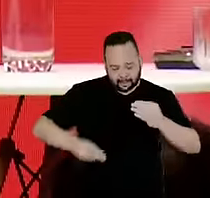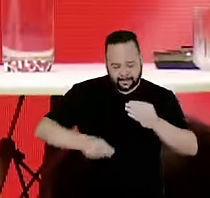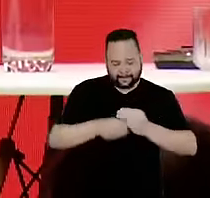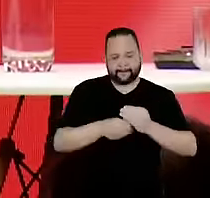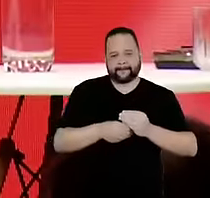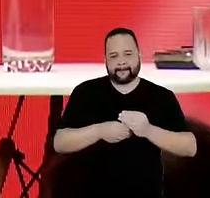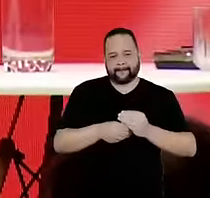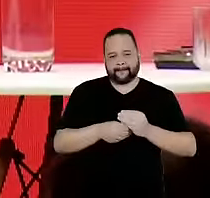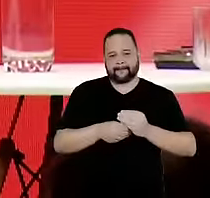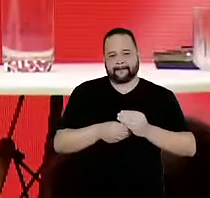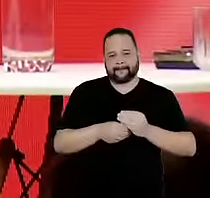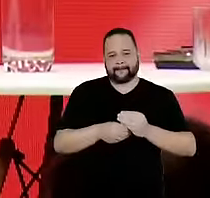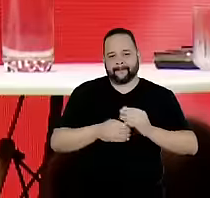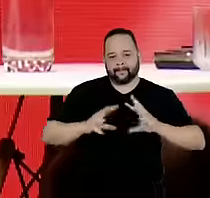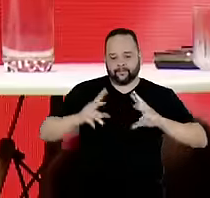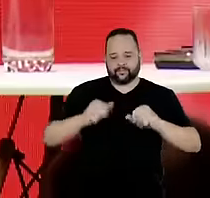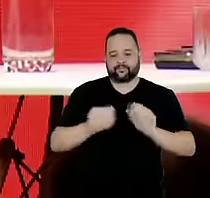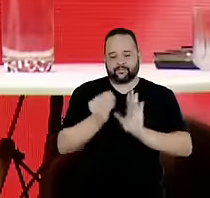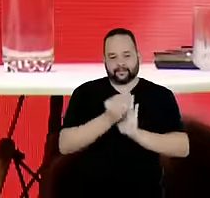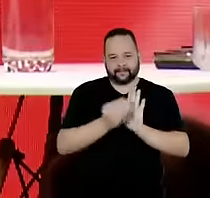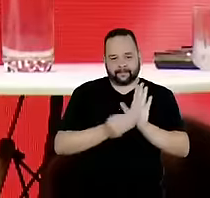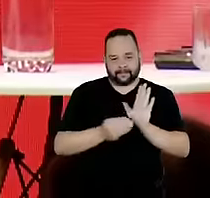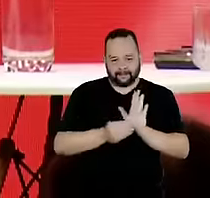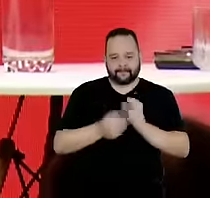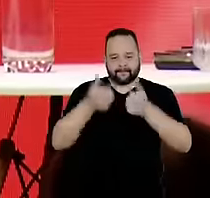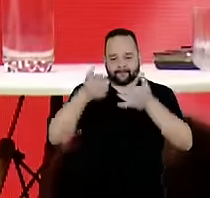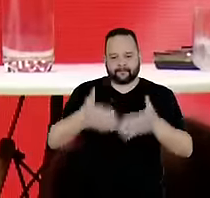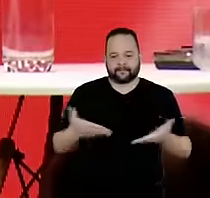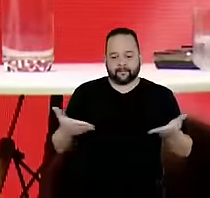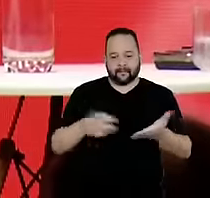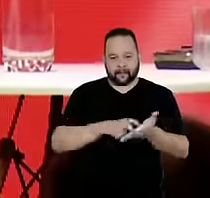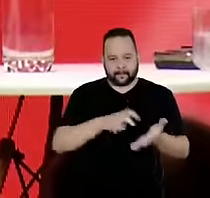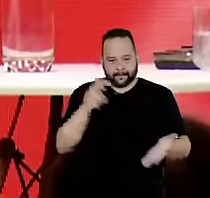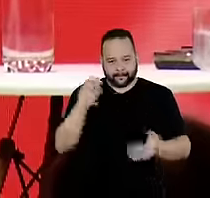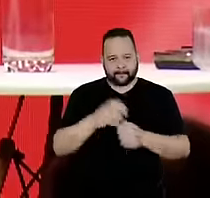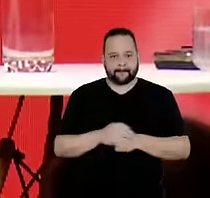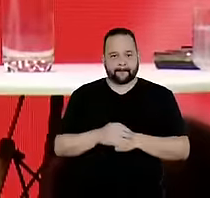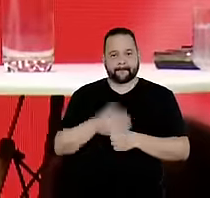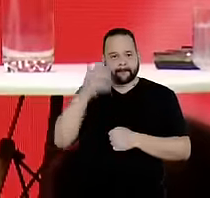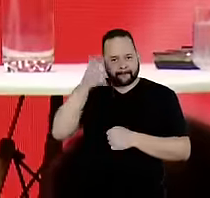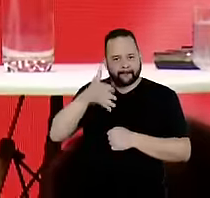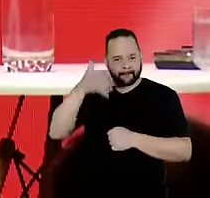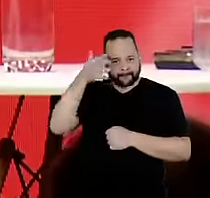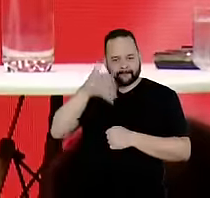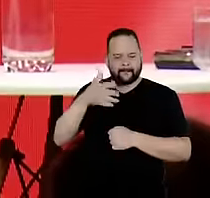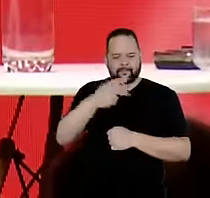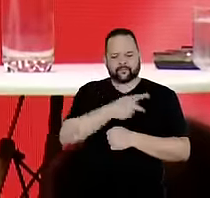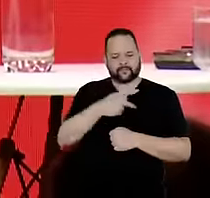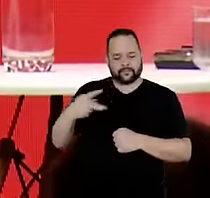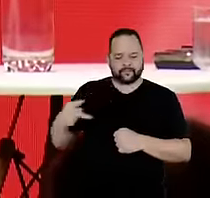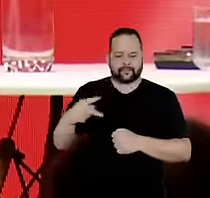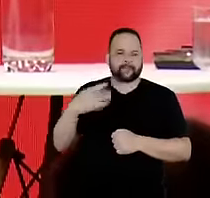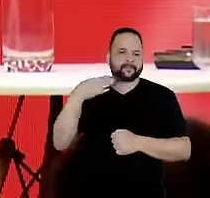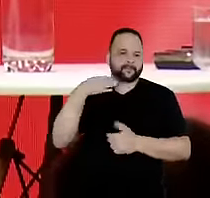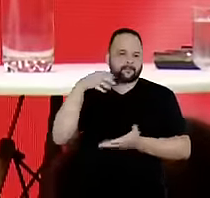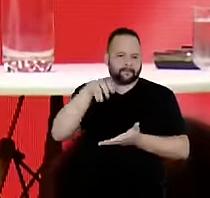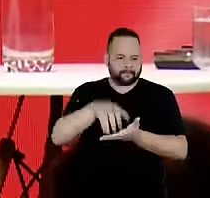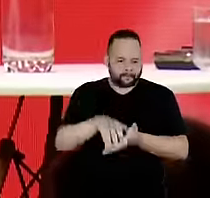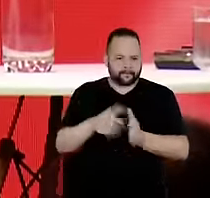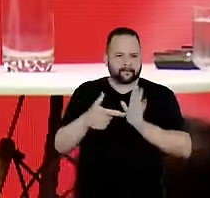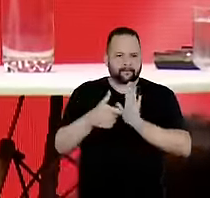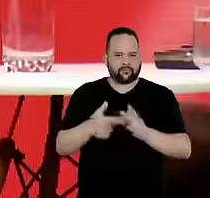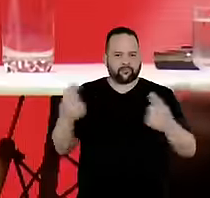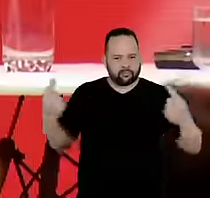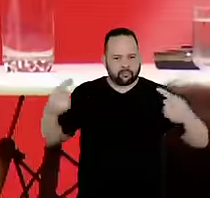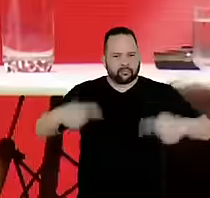manhã né Não só pela fala do presidente do Banco Central trazendo os desafios do cenário Internacional e impactos na economia doméstica